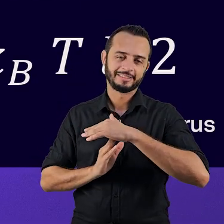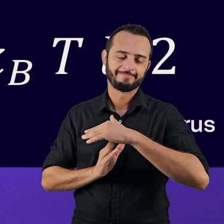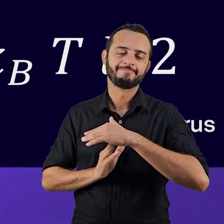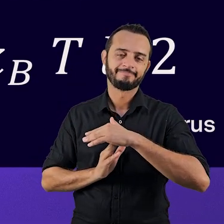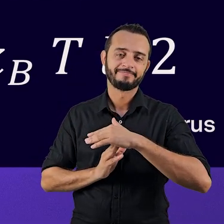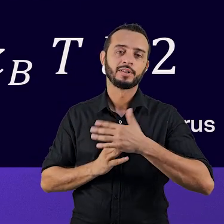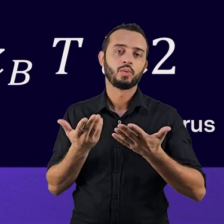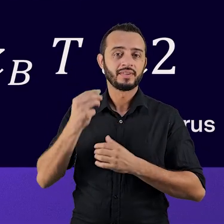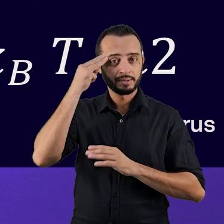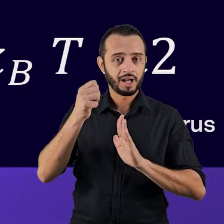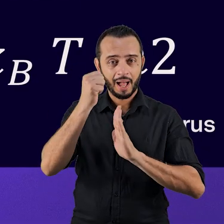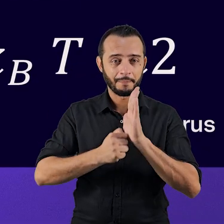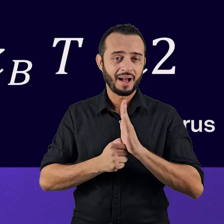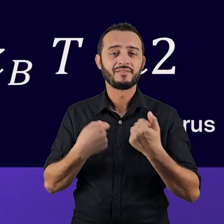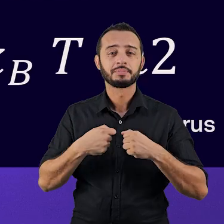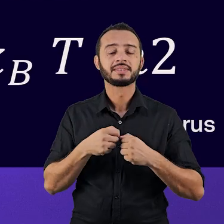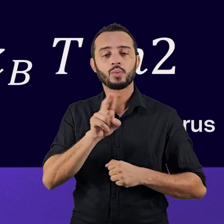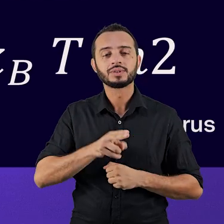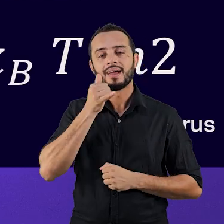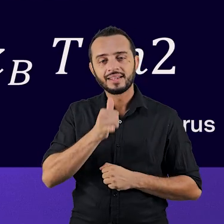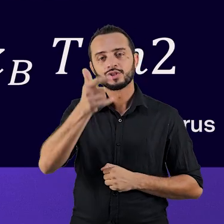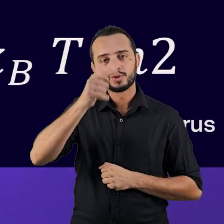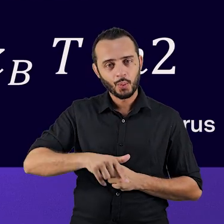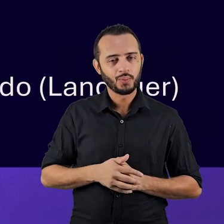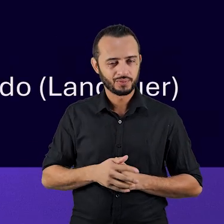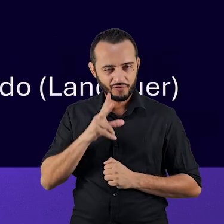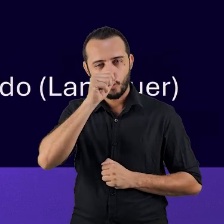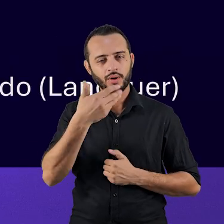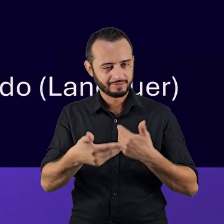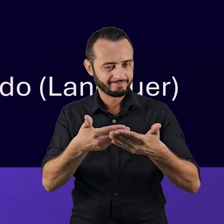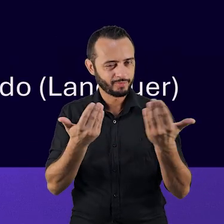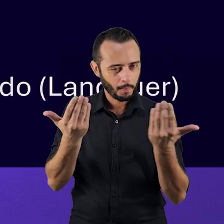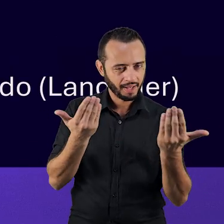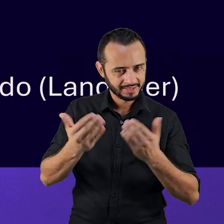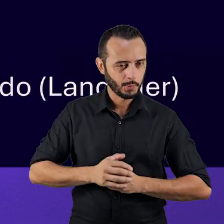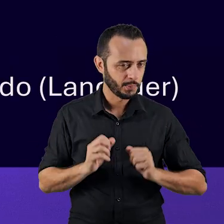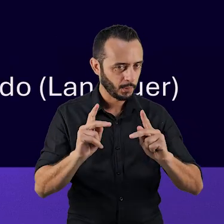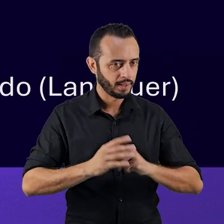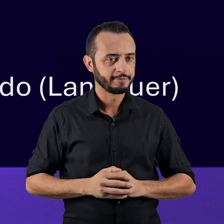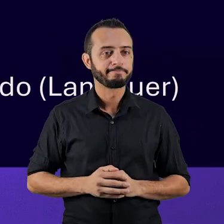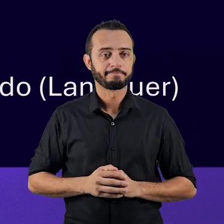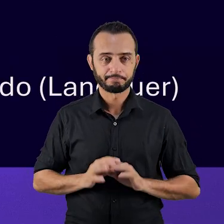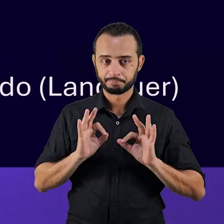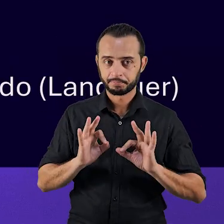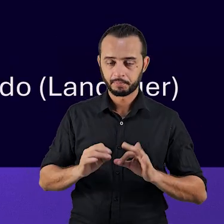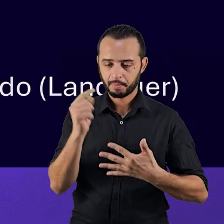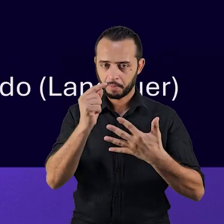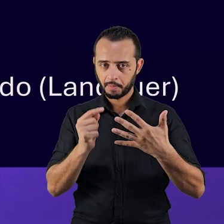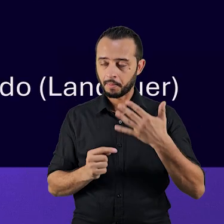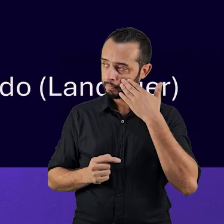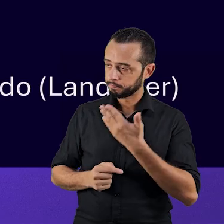E quando você apaga essa memória, você tem que gastar energia. Perfeito? Basicamente, a porta NAND, que é uma porta universal, ela